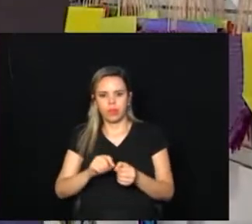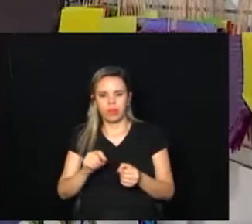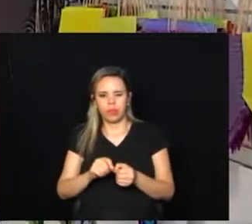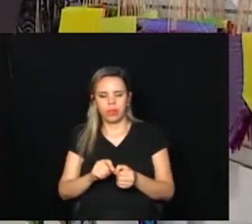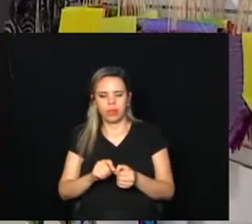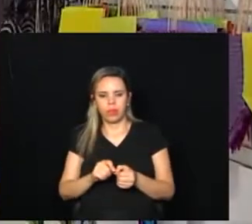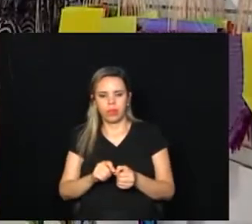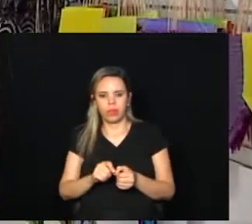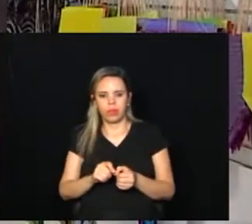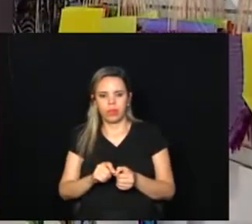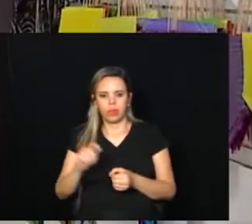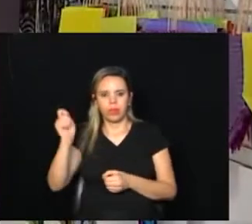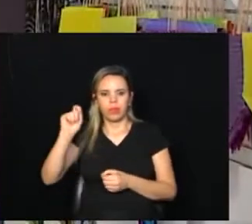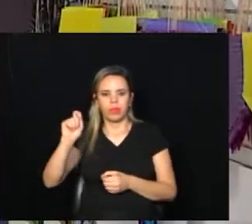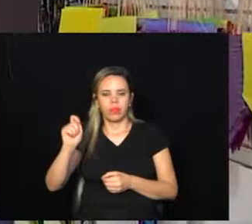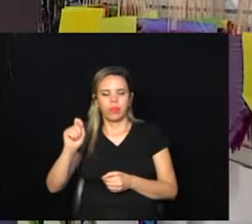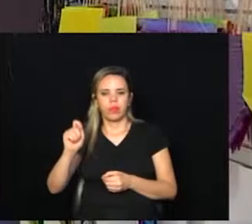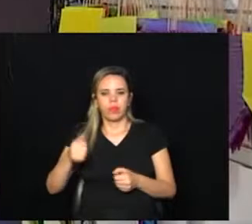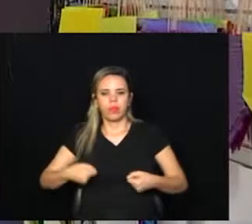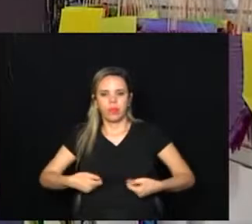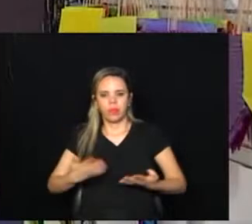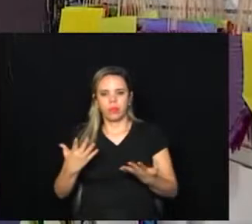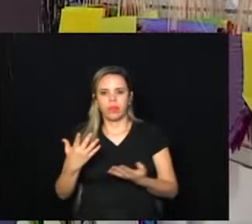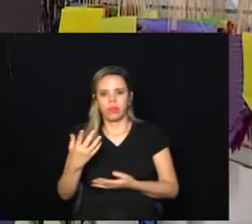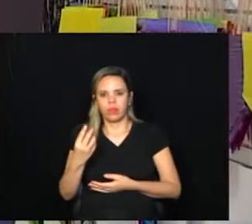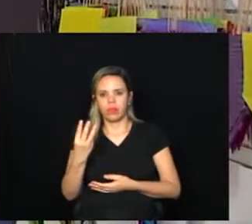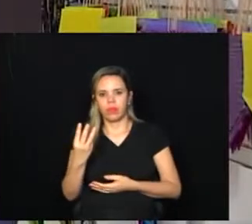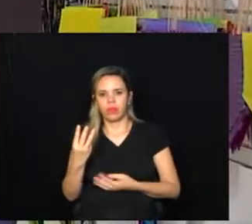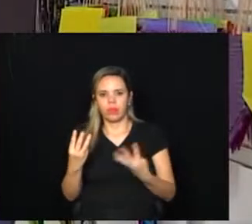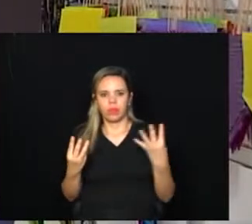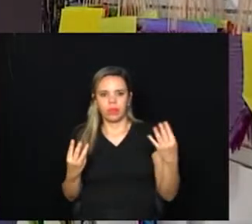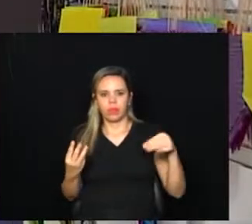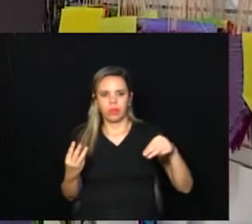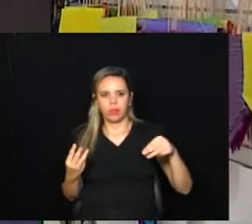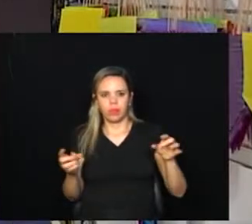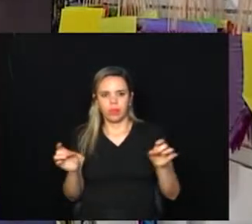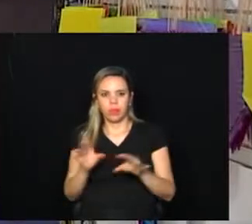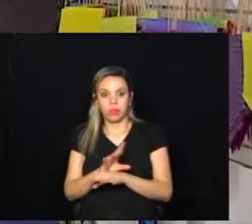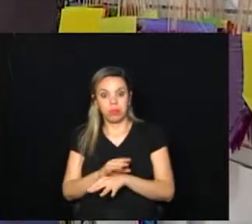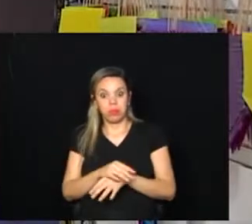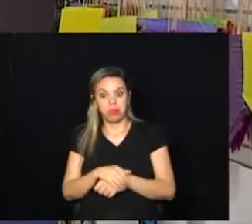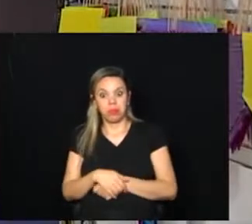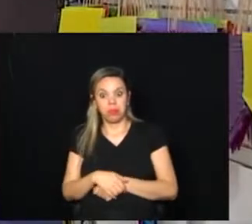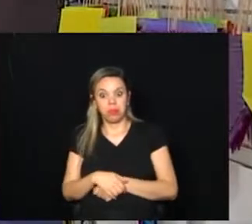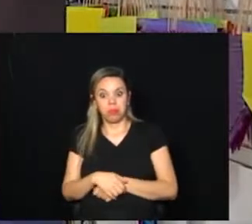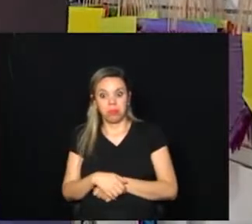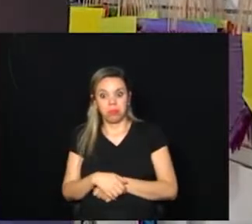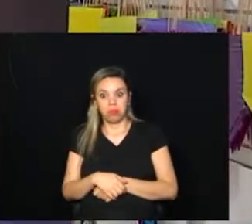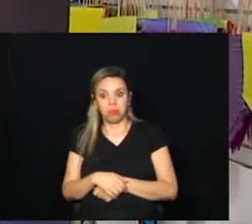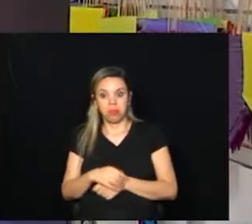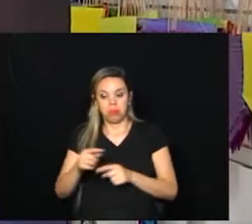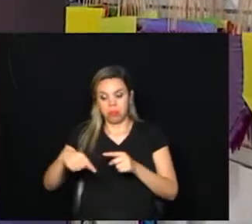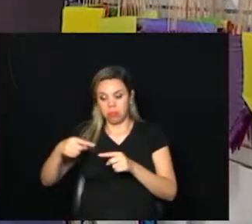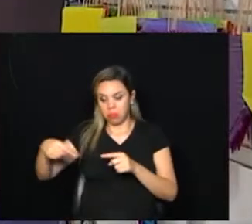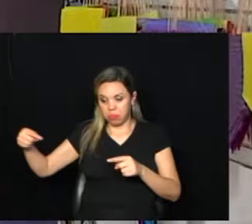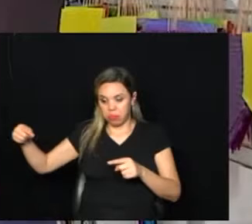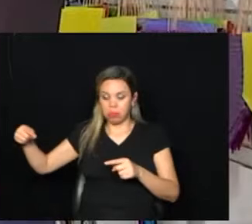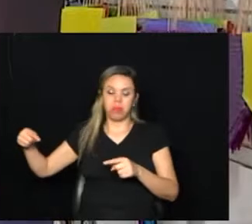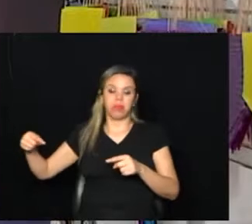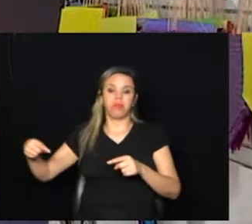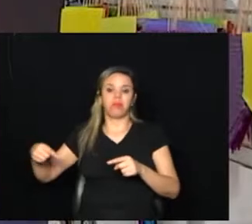for fazer para você empinar, você vai gastar na média de uns 3, 4 minutos para deixar um pipa pronto, para você erguer. Isso com a rabiola, já o pipa